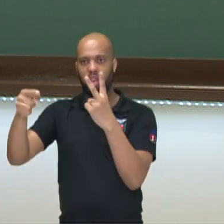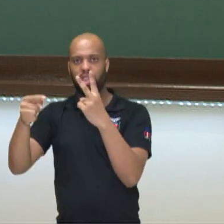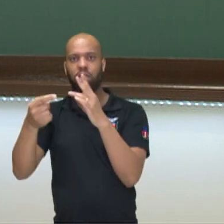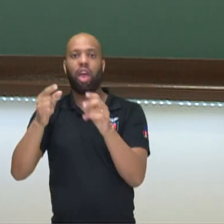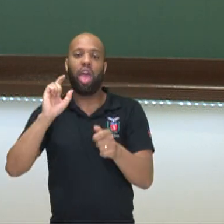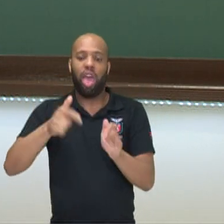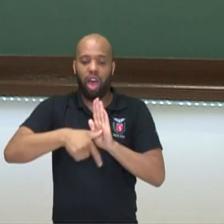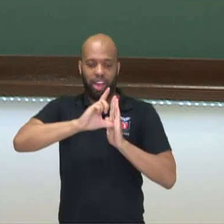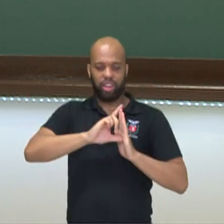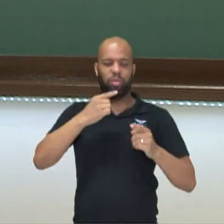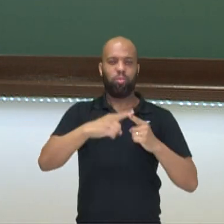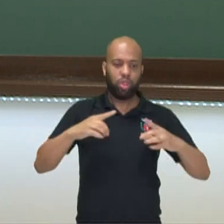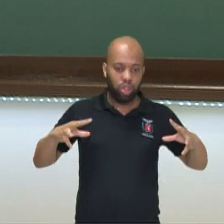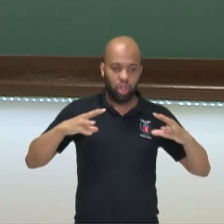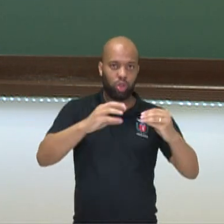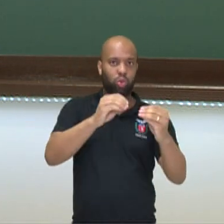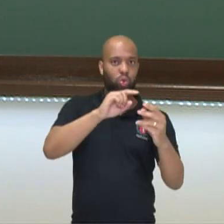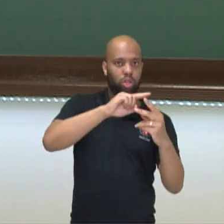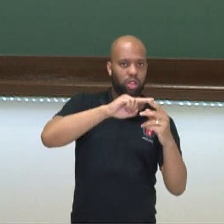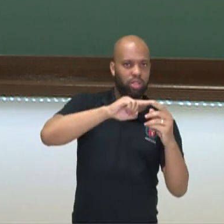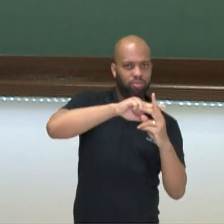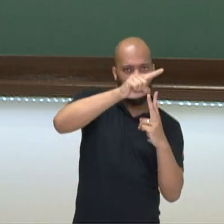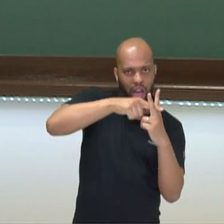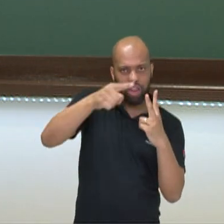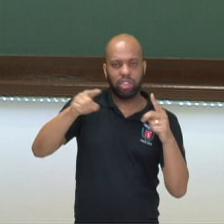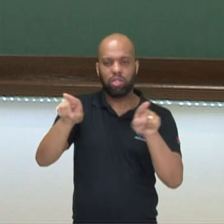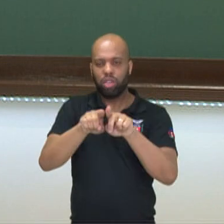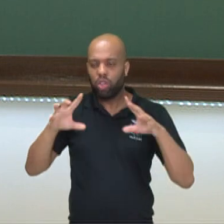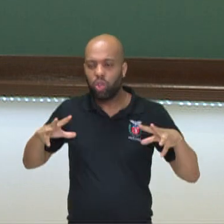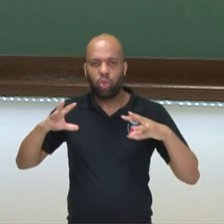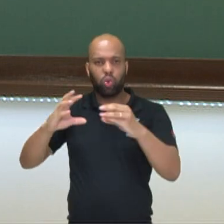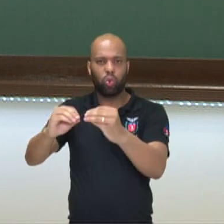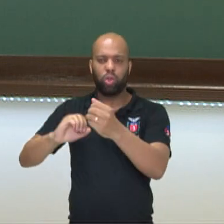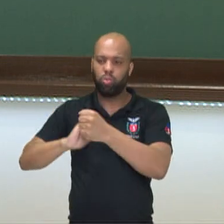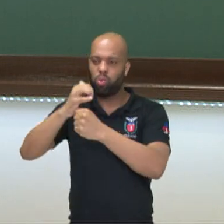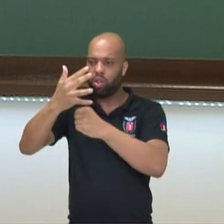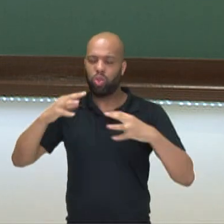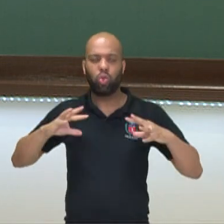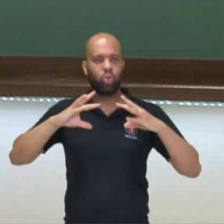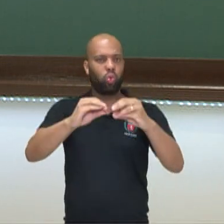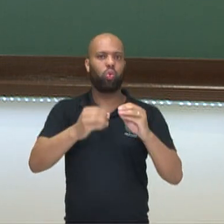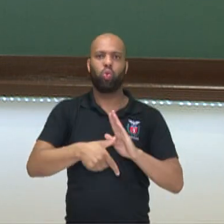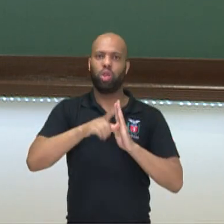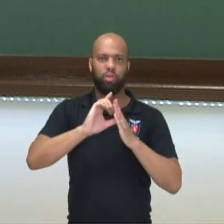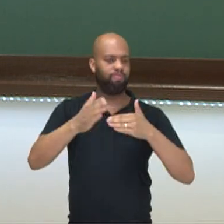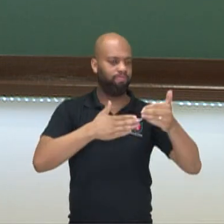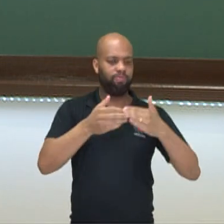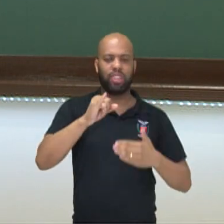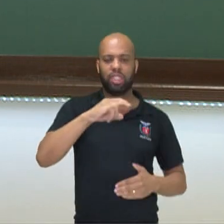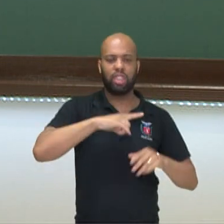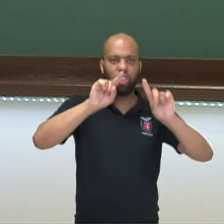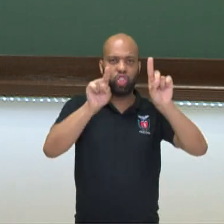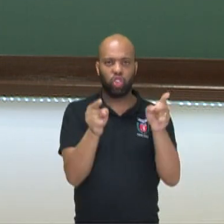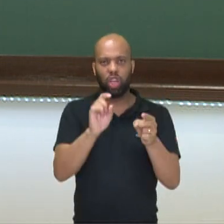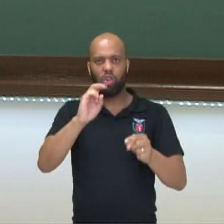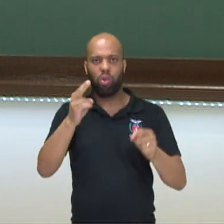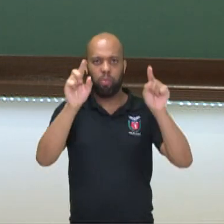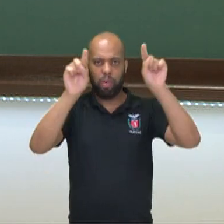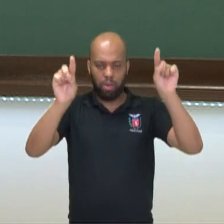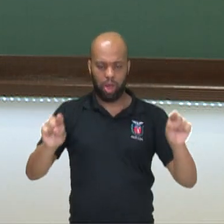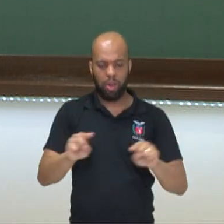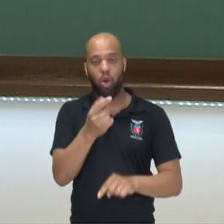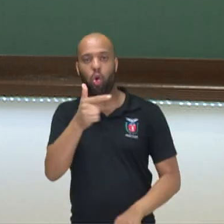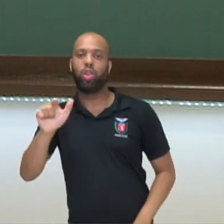todas as potências e todas as raízes de uma vez, independente do parênteses, independente do colchetes, independente da chave. As outras operações